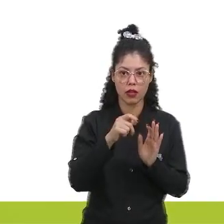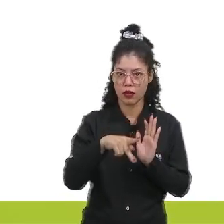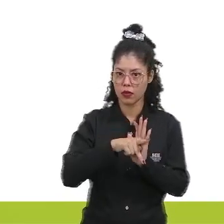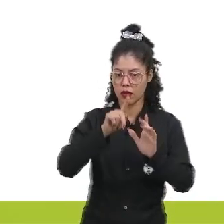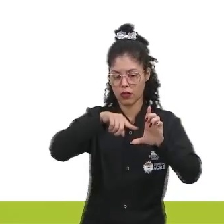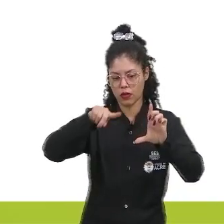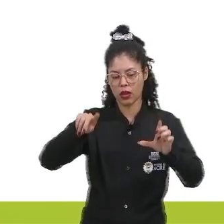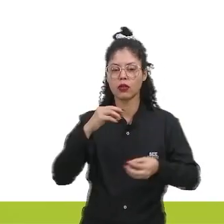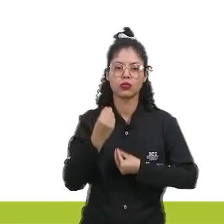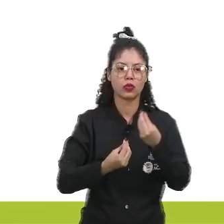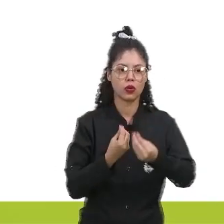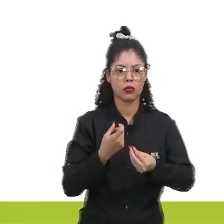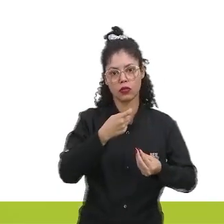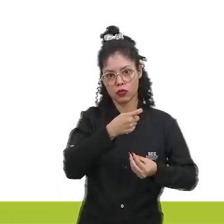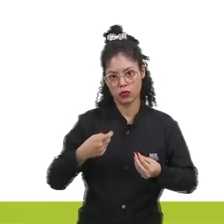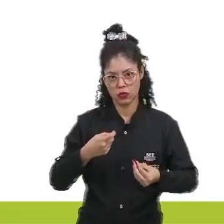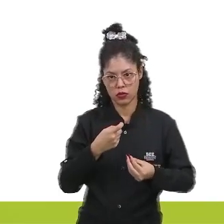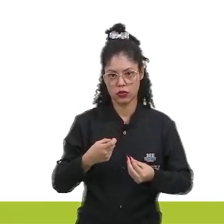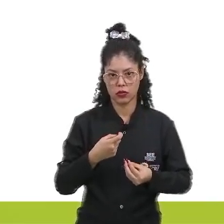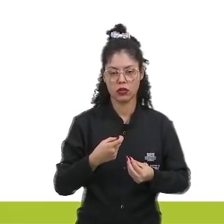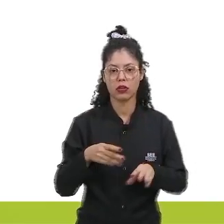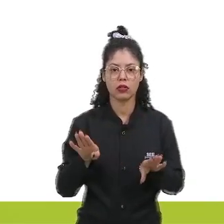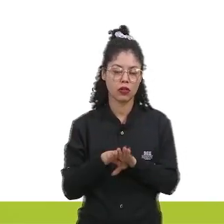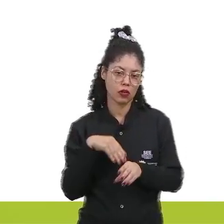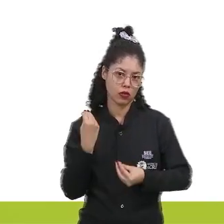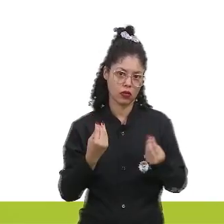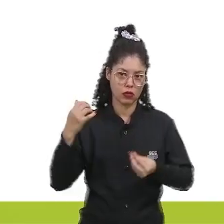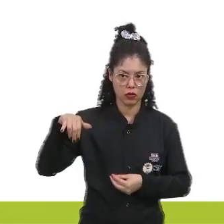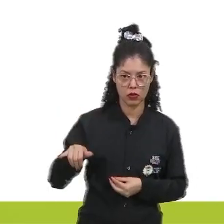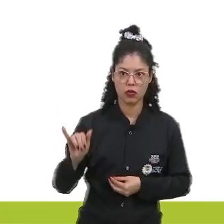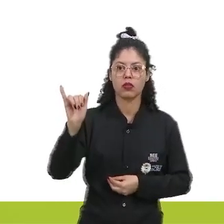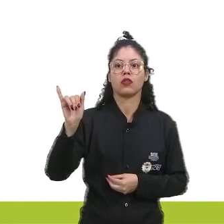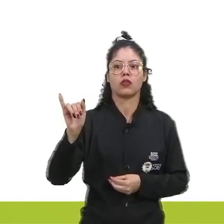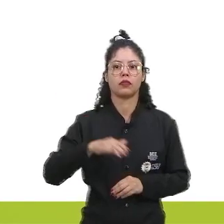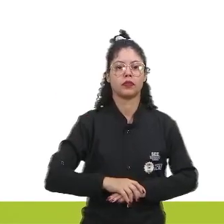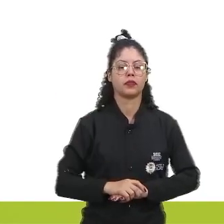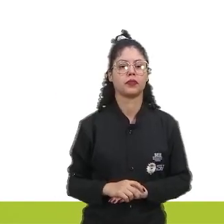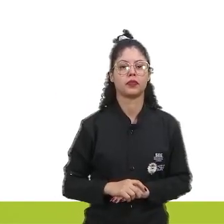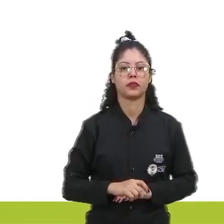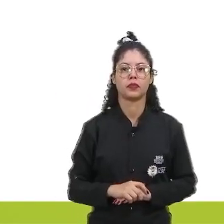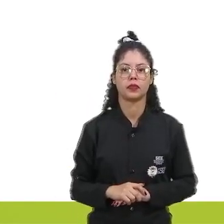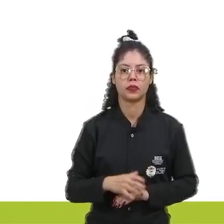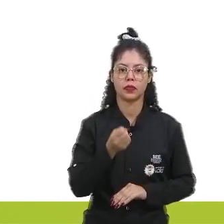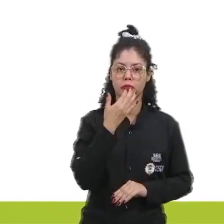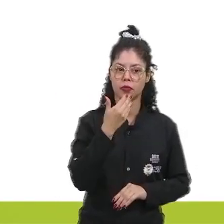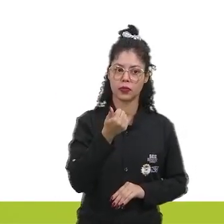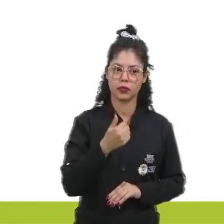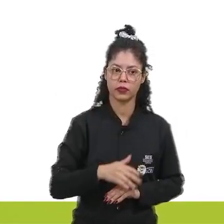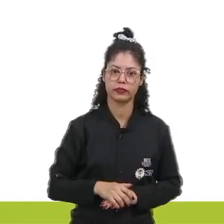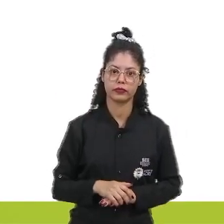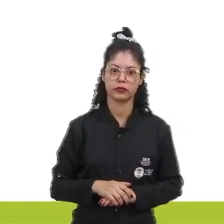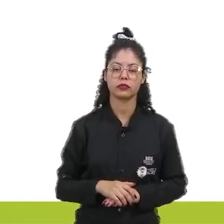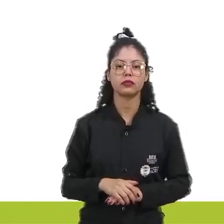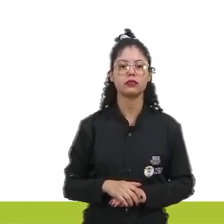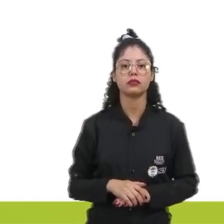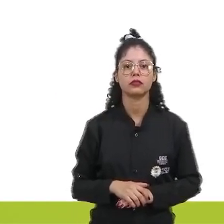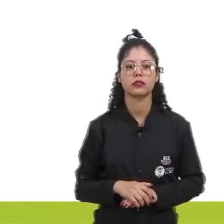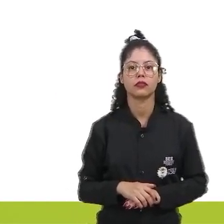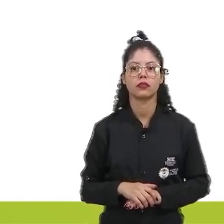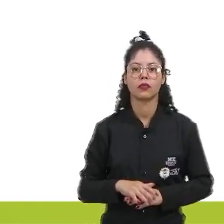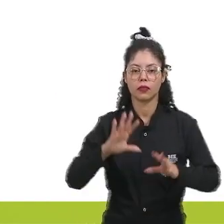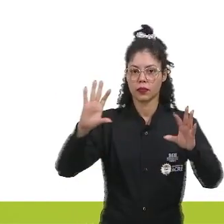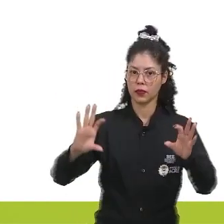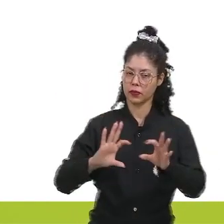gráfico tanto no eixo das ordenadas, que é o x, como no eixo das abscissas, que é o y, tá bom? Então, vamos lá. Verificando